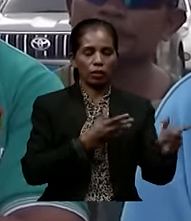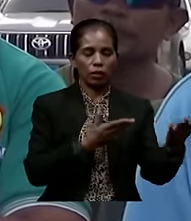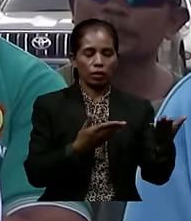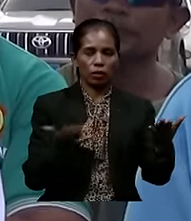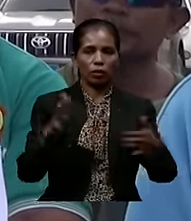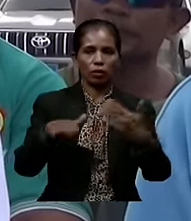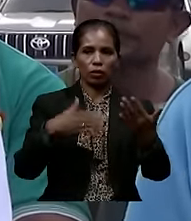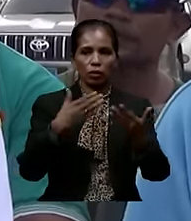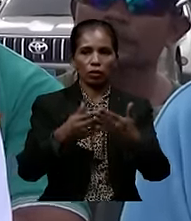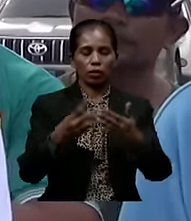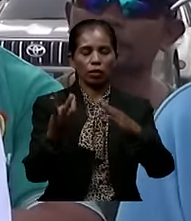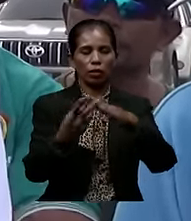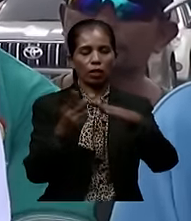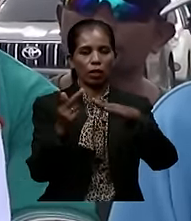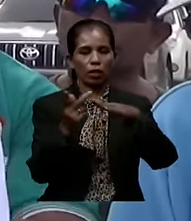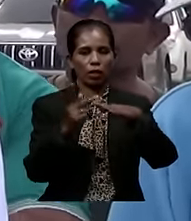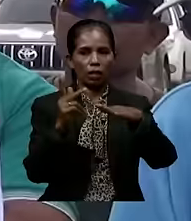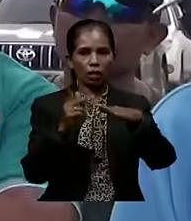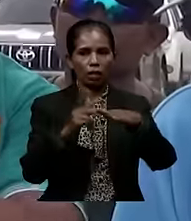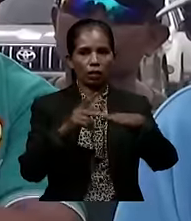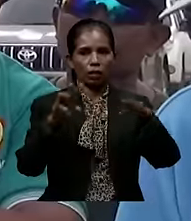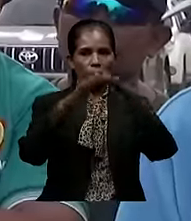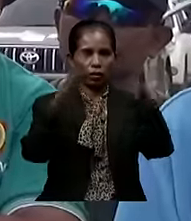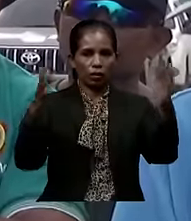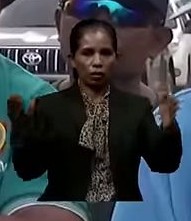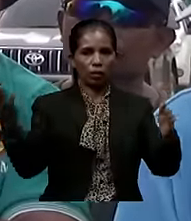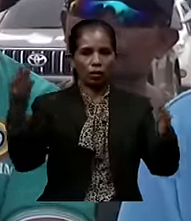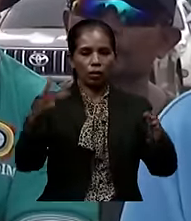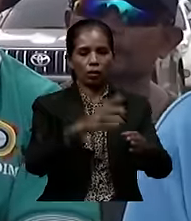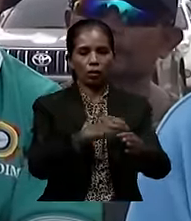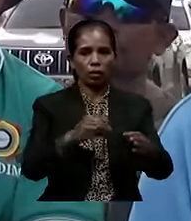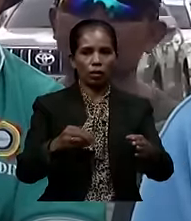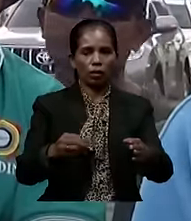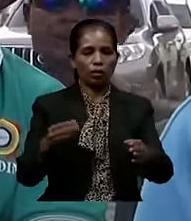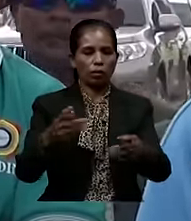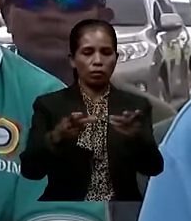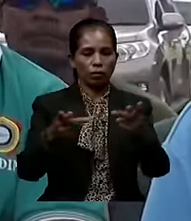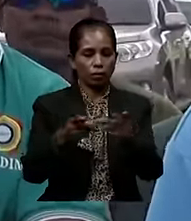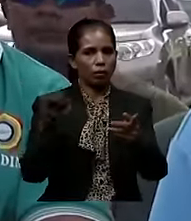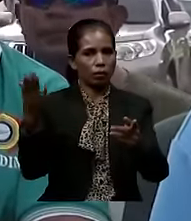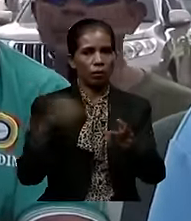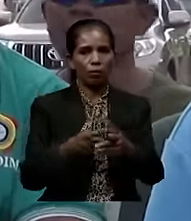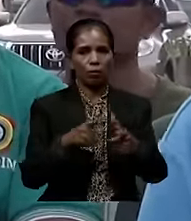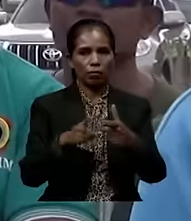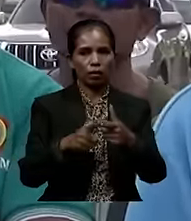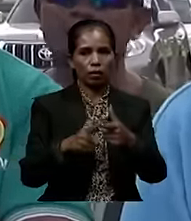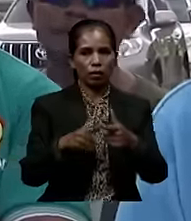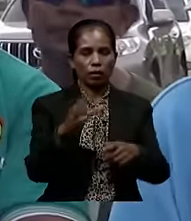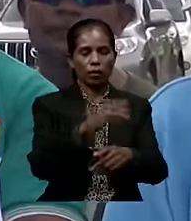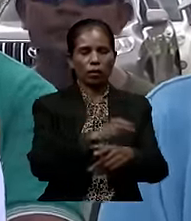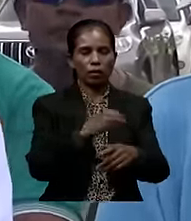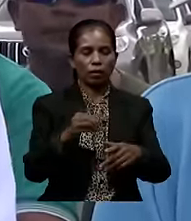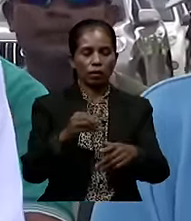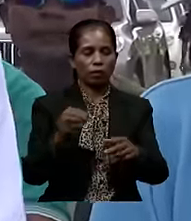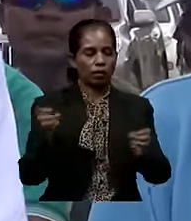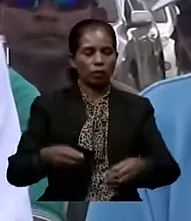sira, lori tem calé, lona, os cateiros sira, então dar a toia, alcatrão mutin, bar, risco mutin, bar. Para depois, careta halai com a lica fora